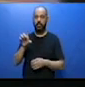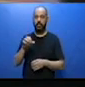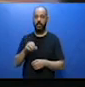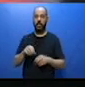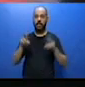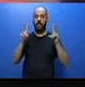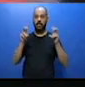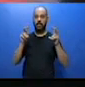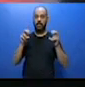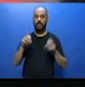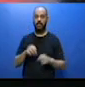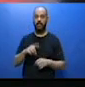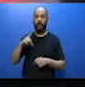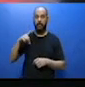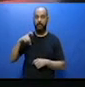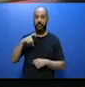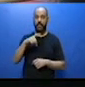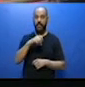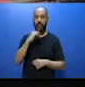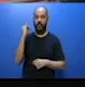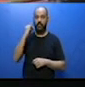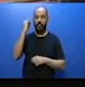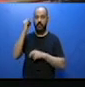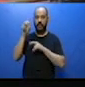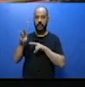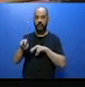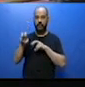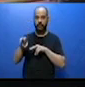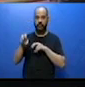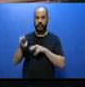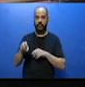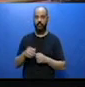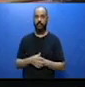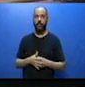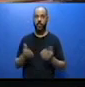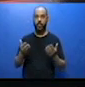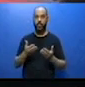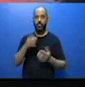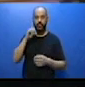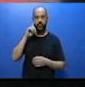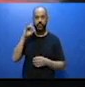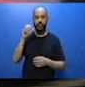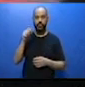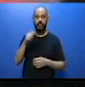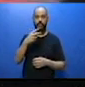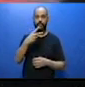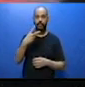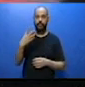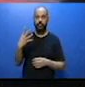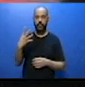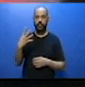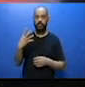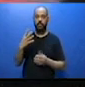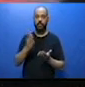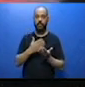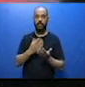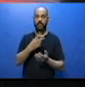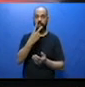agricultura. Hoje, dia 24, nós vamos fazer da página 242 até a